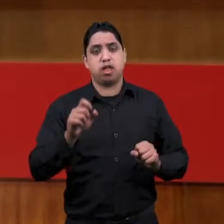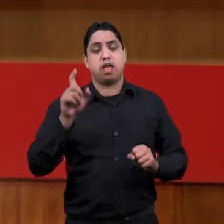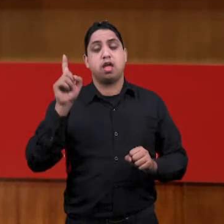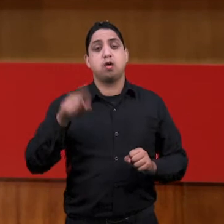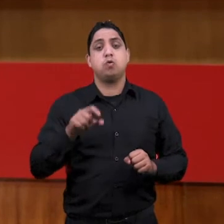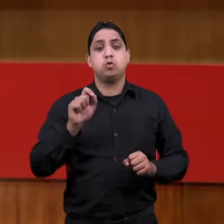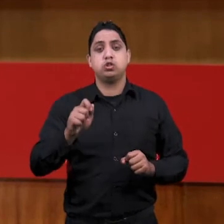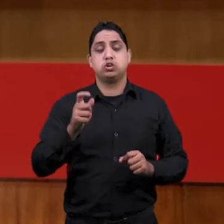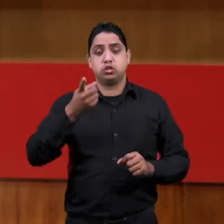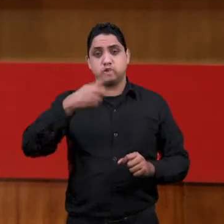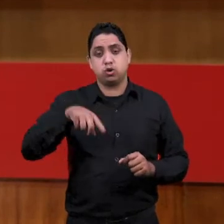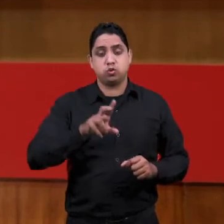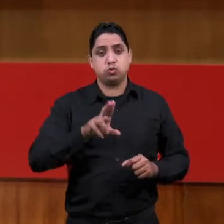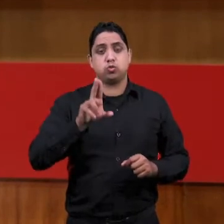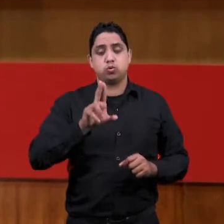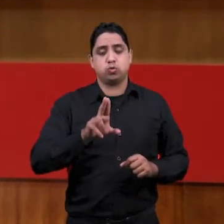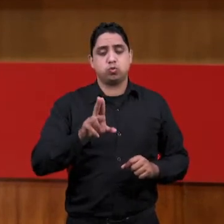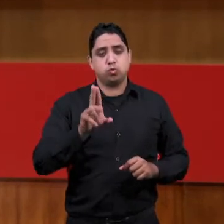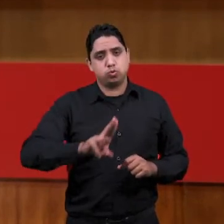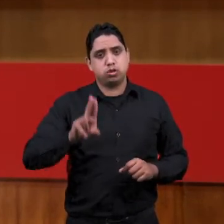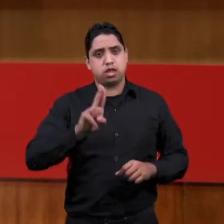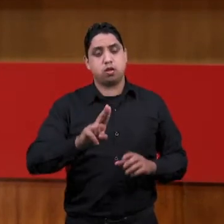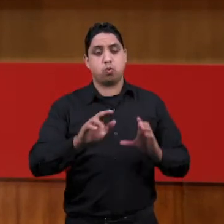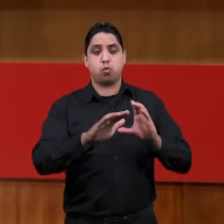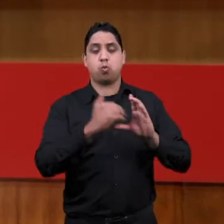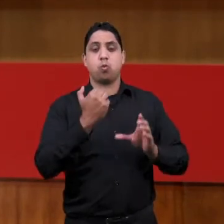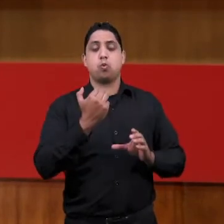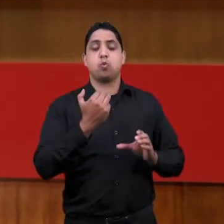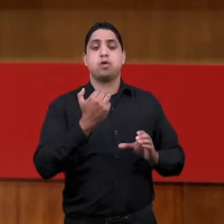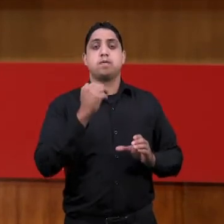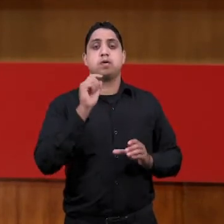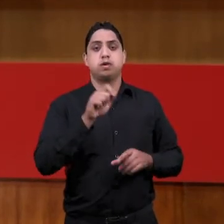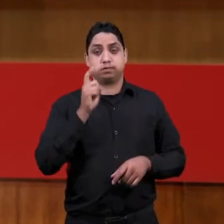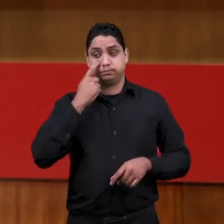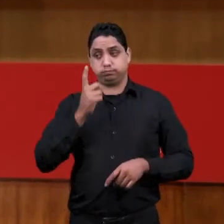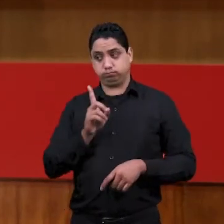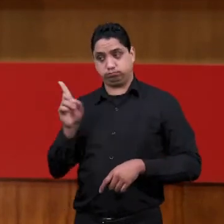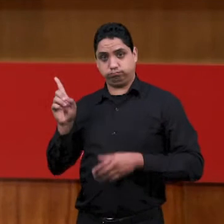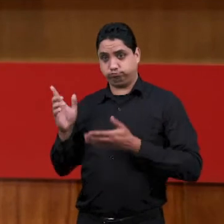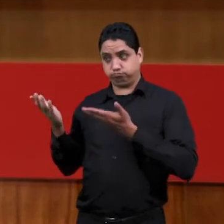O contato, o e-mail que você vai enviar é